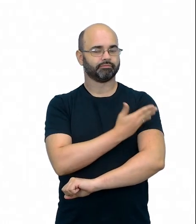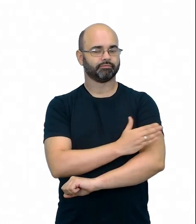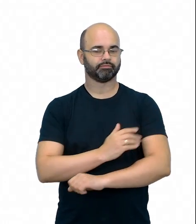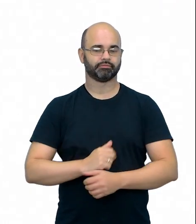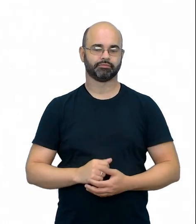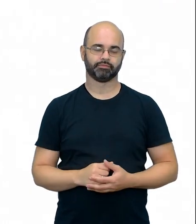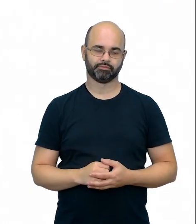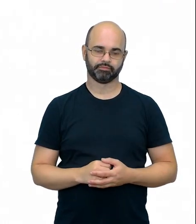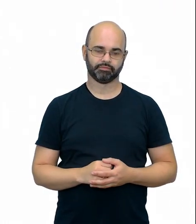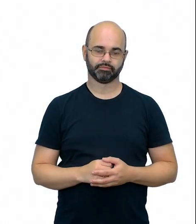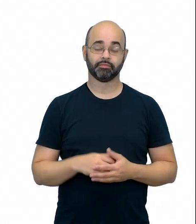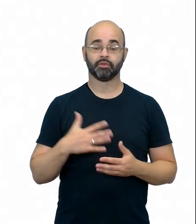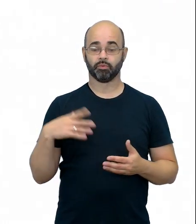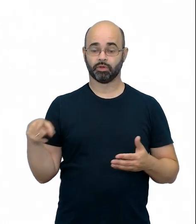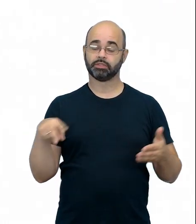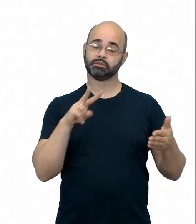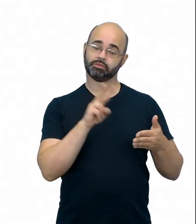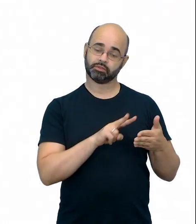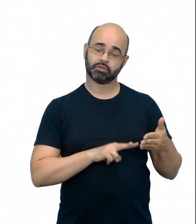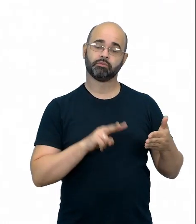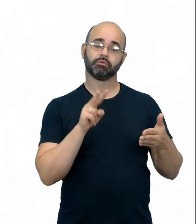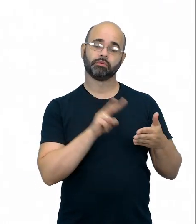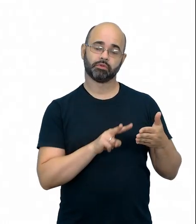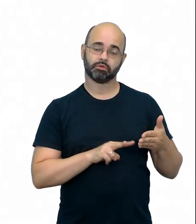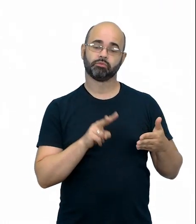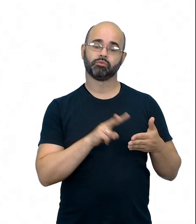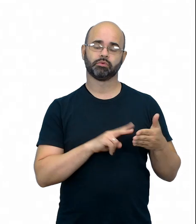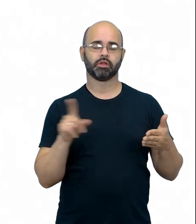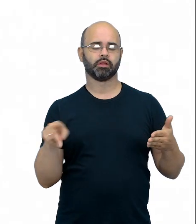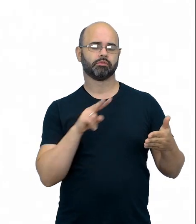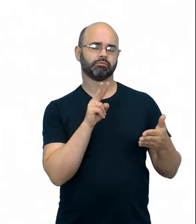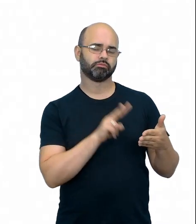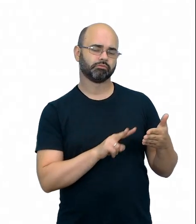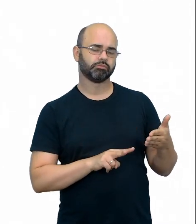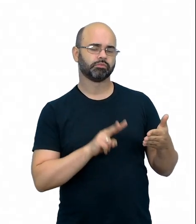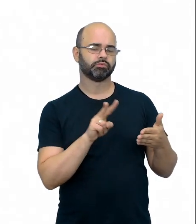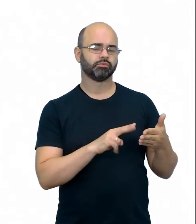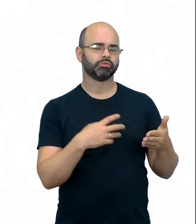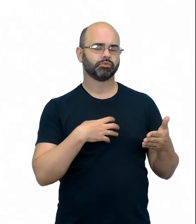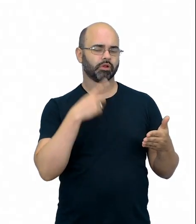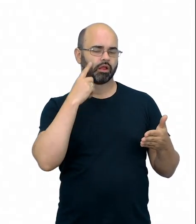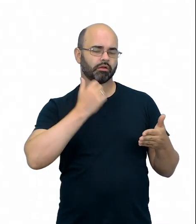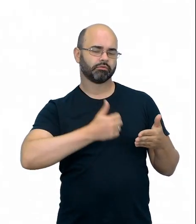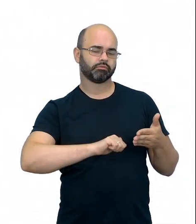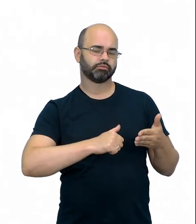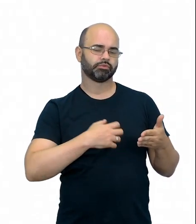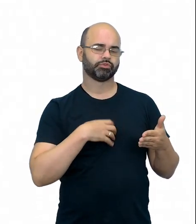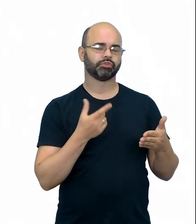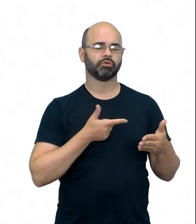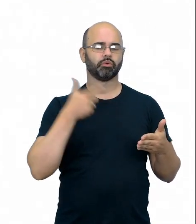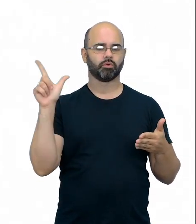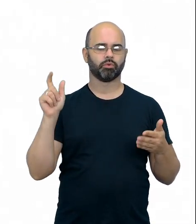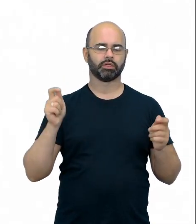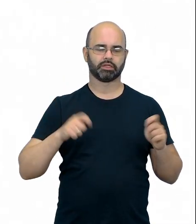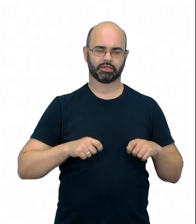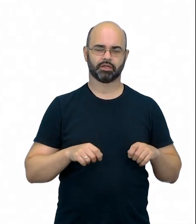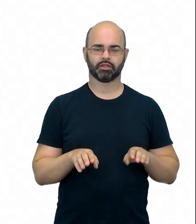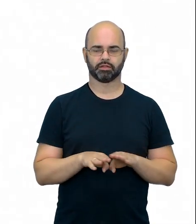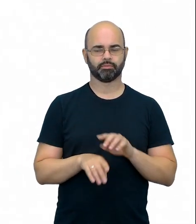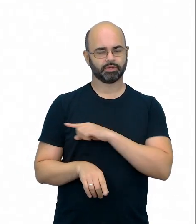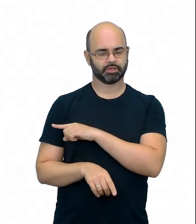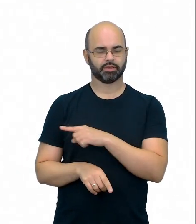da leitura que vão surgir outras formas, né, de análise na leitura. Então,